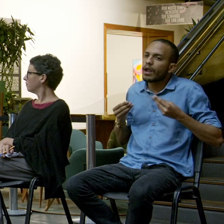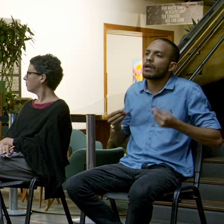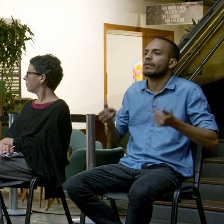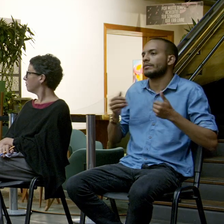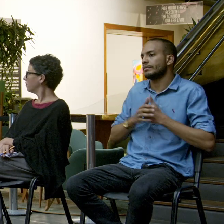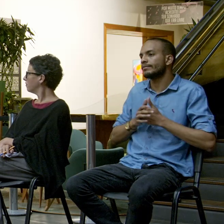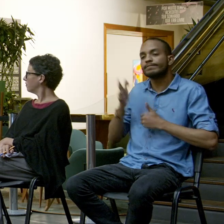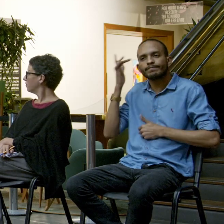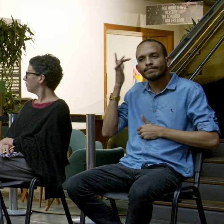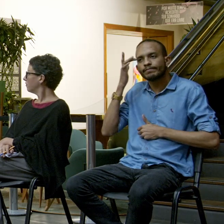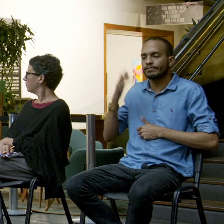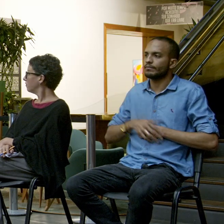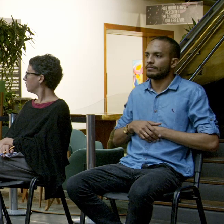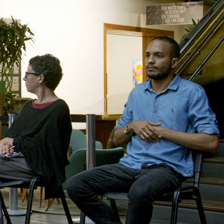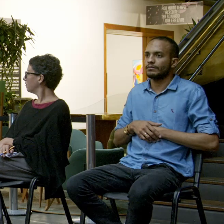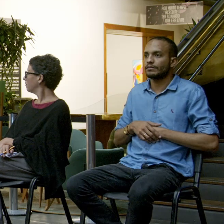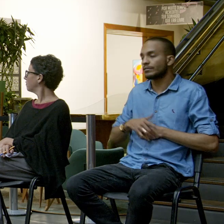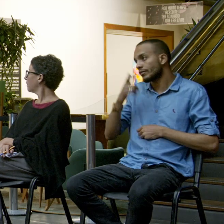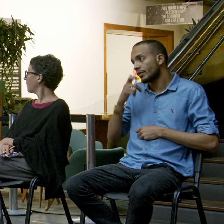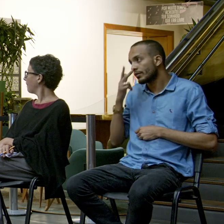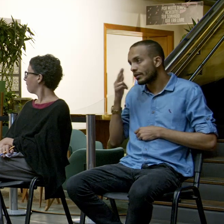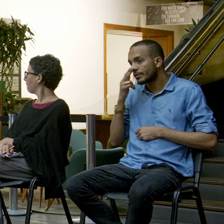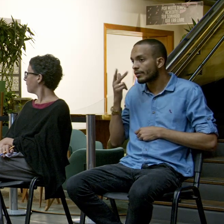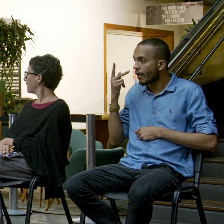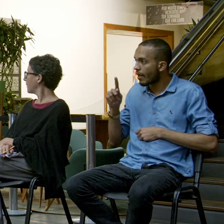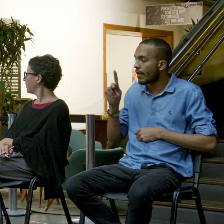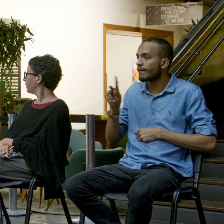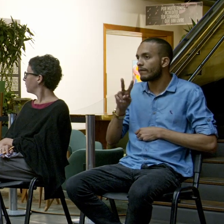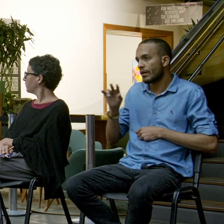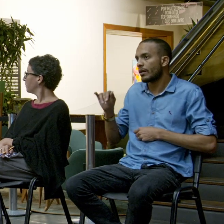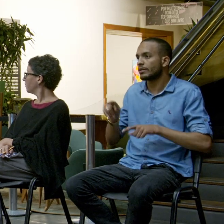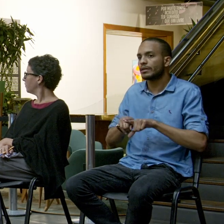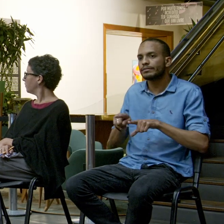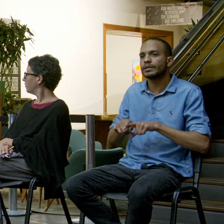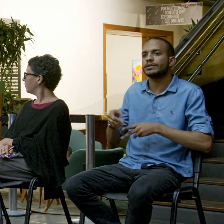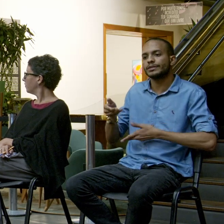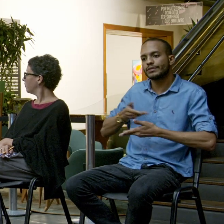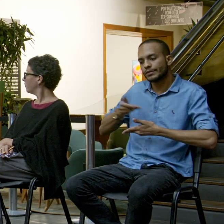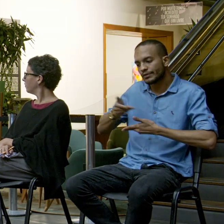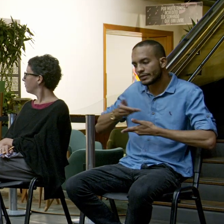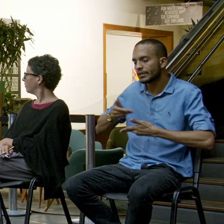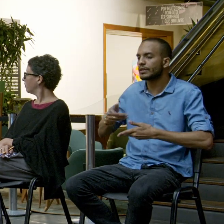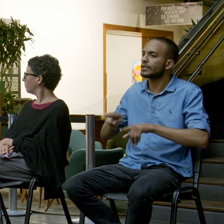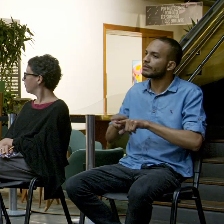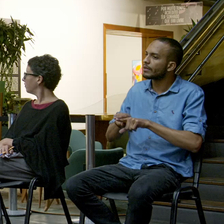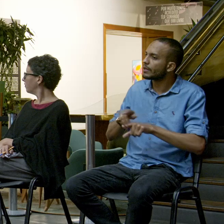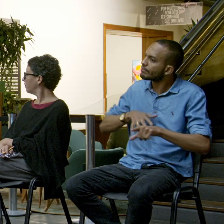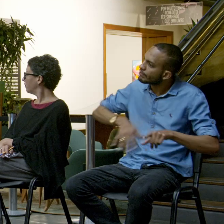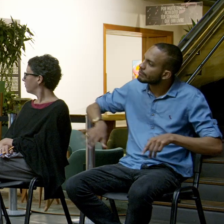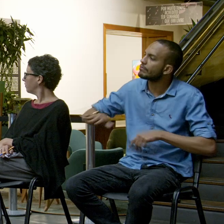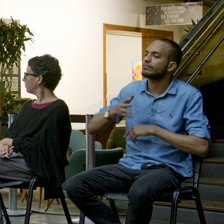delicada e astuta. Assim, eu acho que ela vai envolvendo,